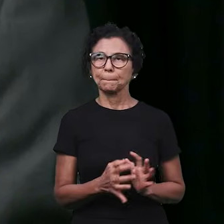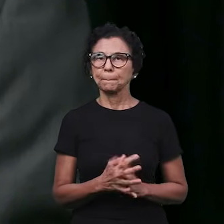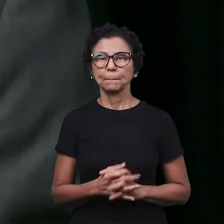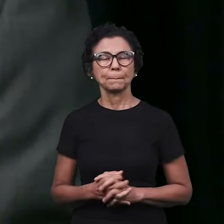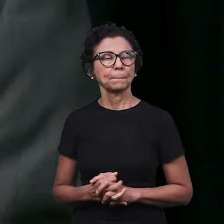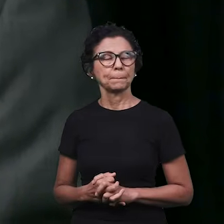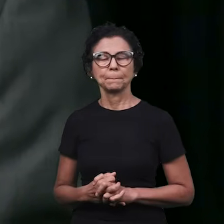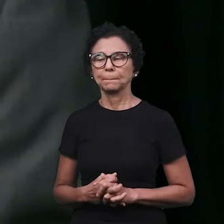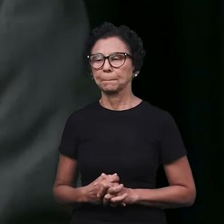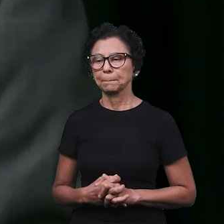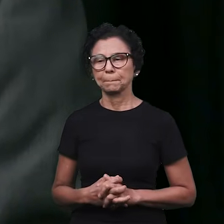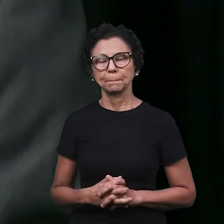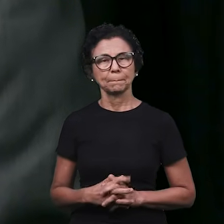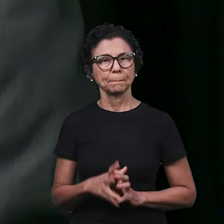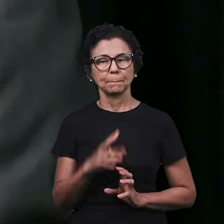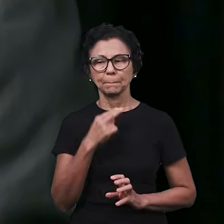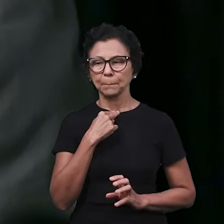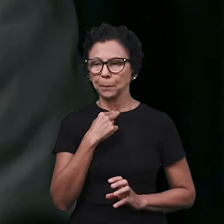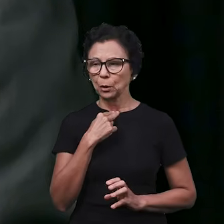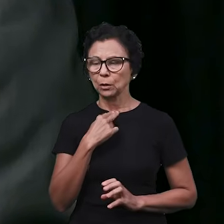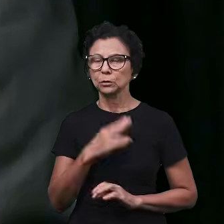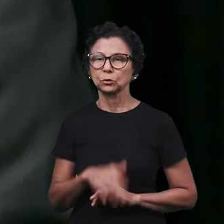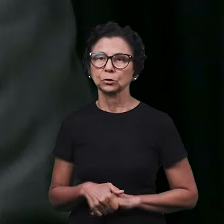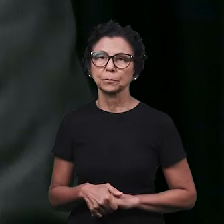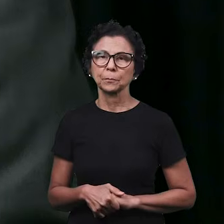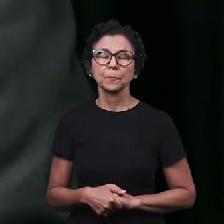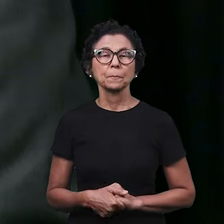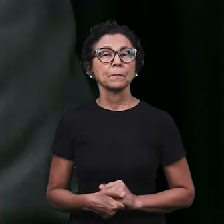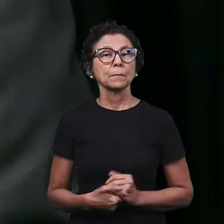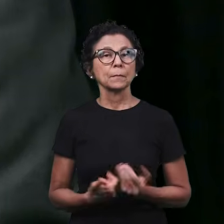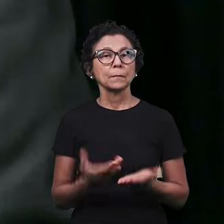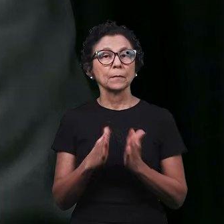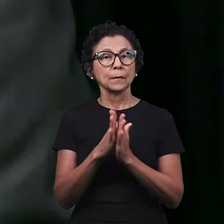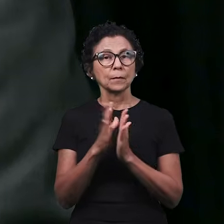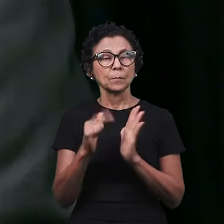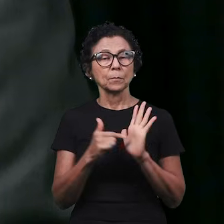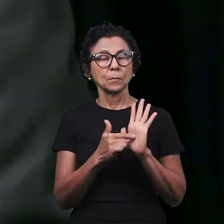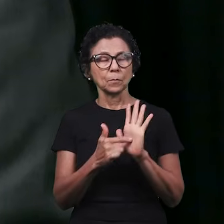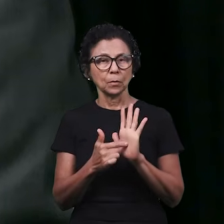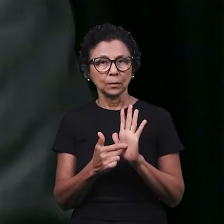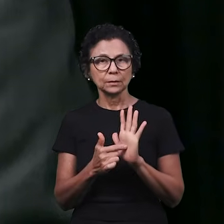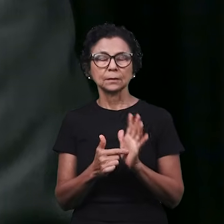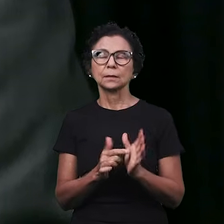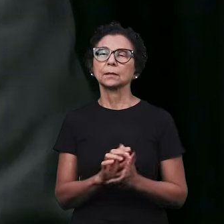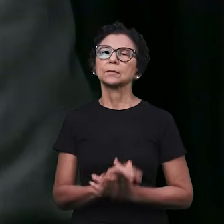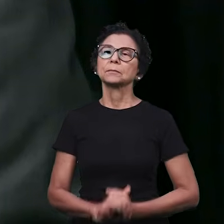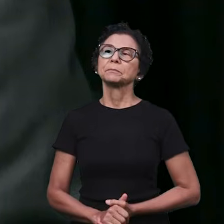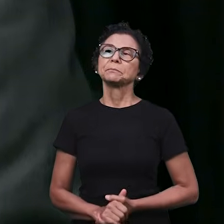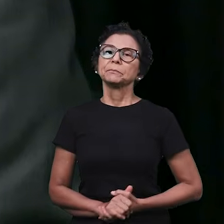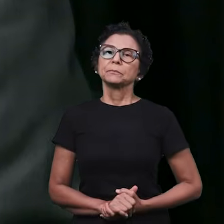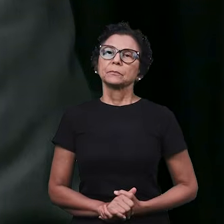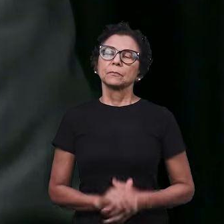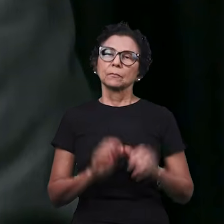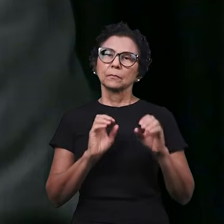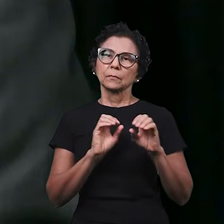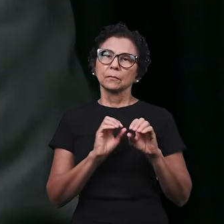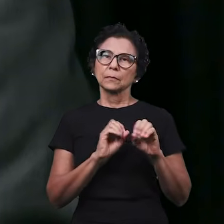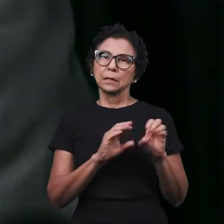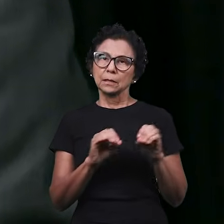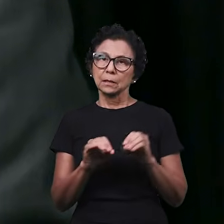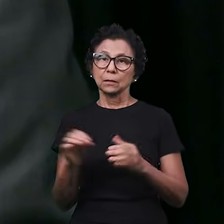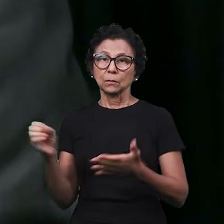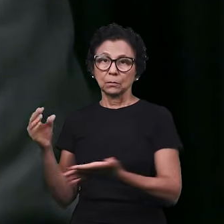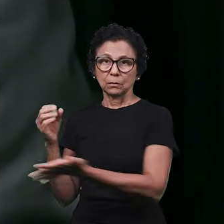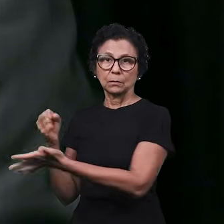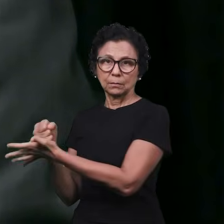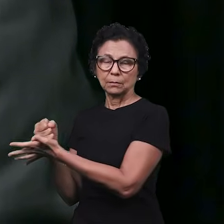julgar. Mas a Bíblia, ela fala em diversos momentos, ela vai falar lá